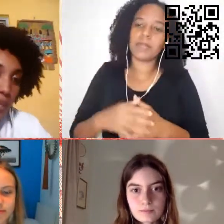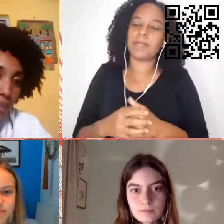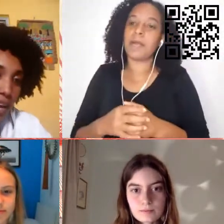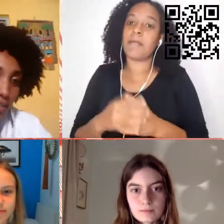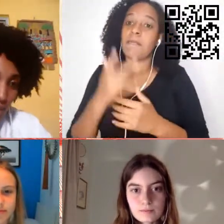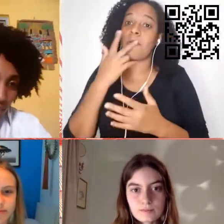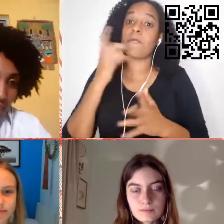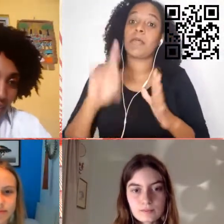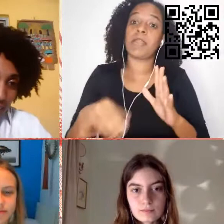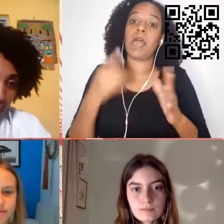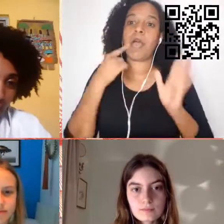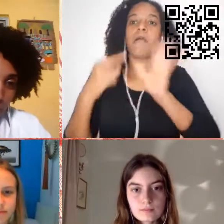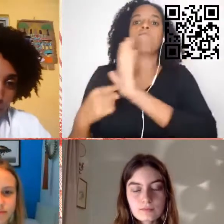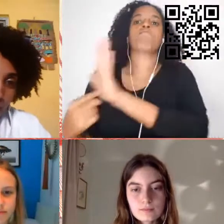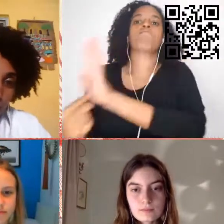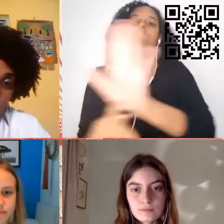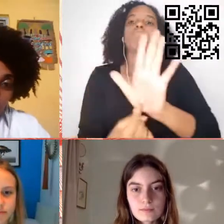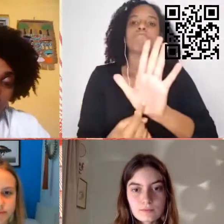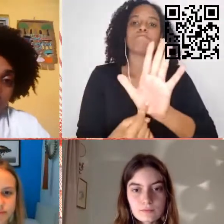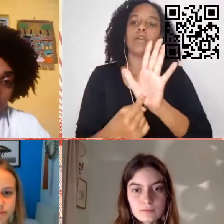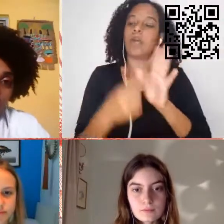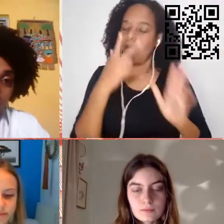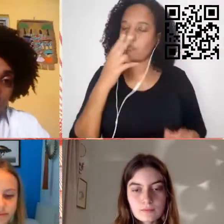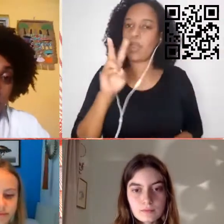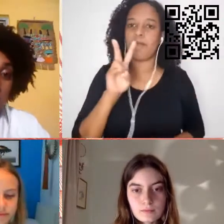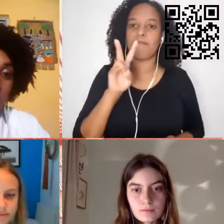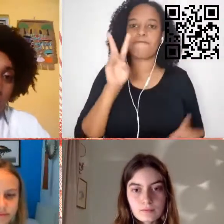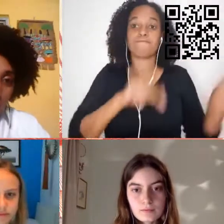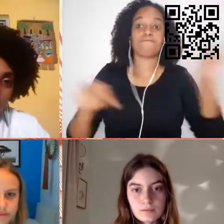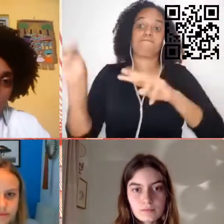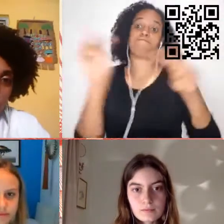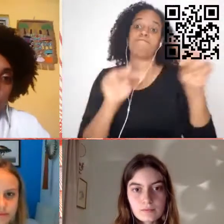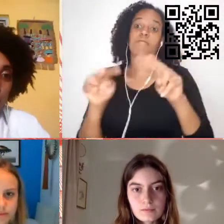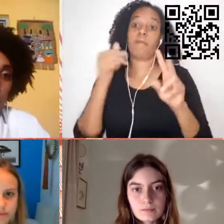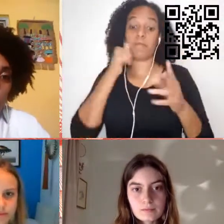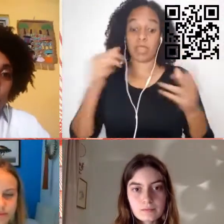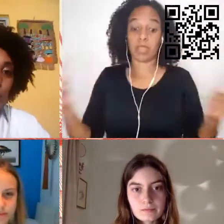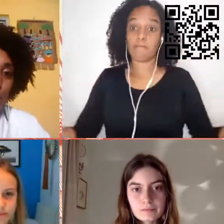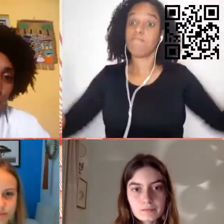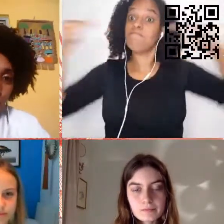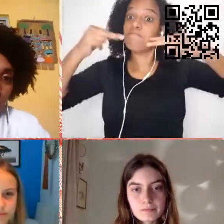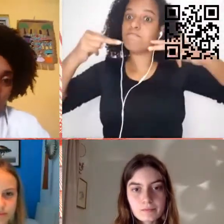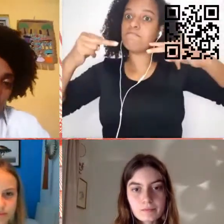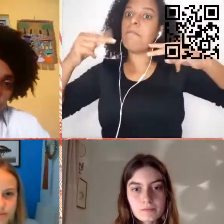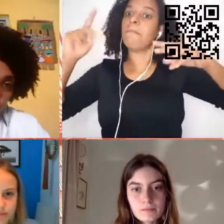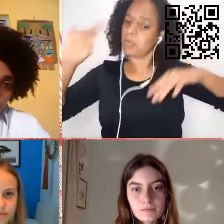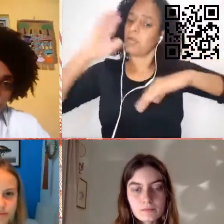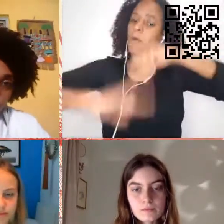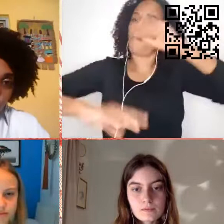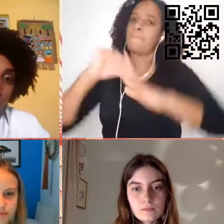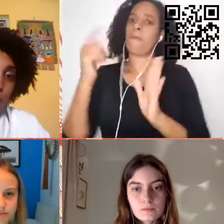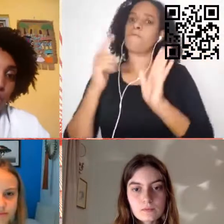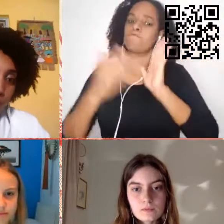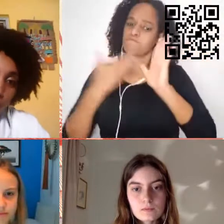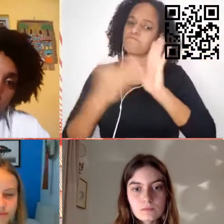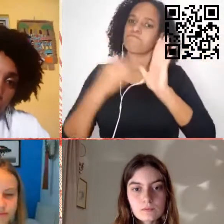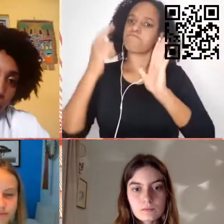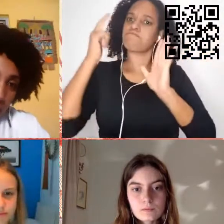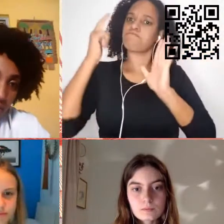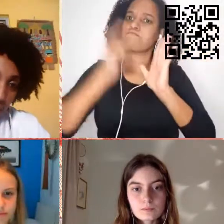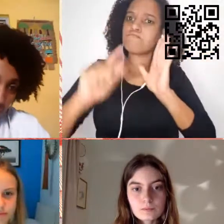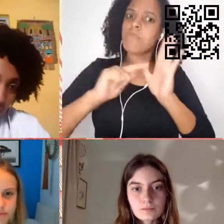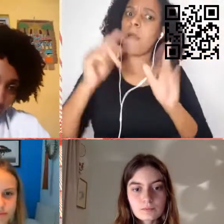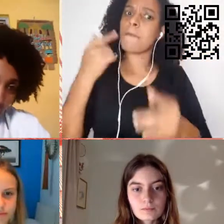da visibilidade, né? Essas mulheres que querem ser vistas por serem produtoras de literatura, como artistas